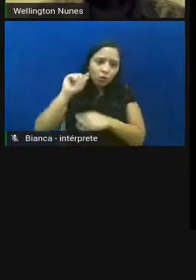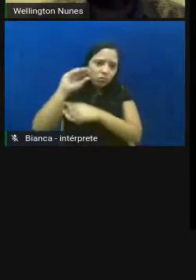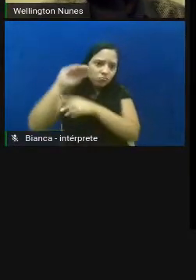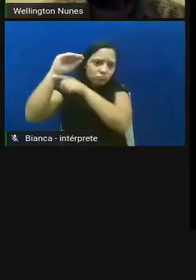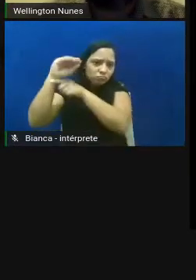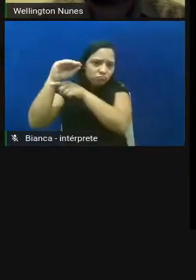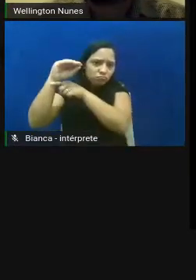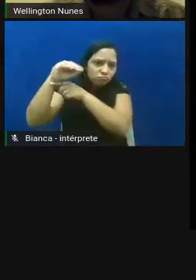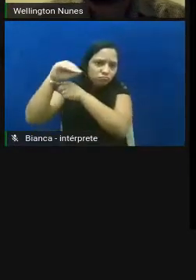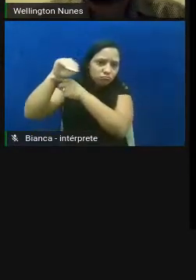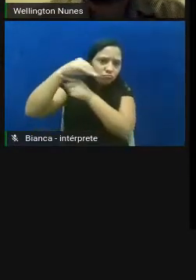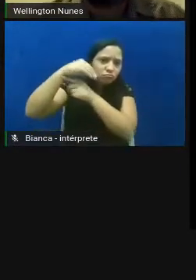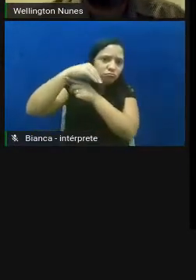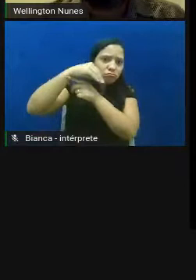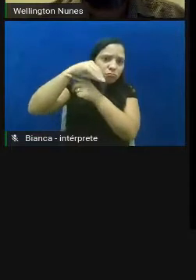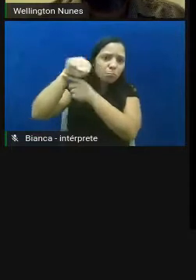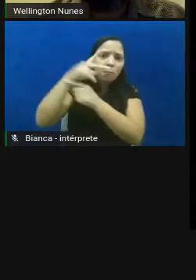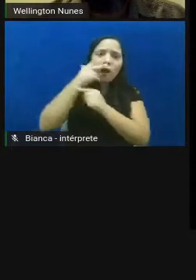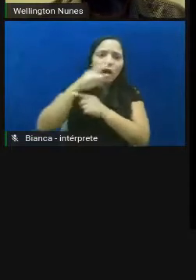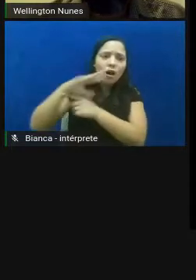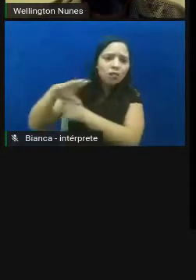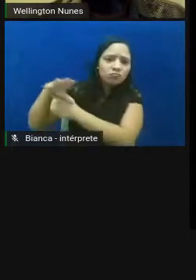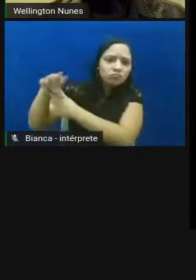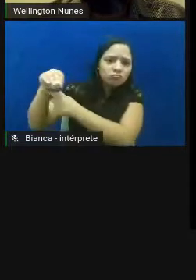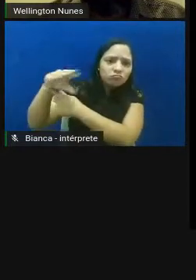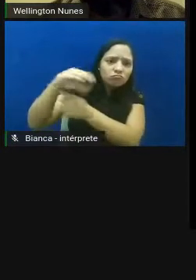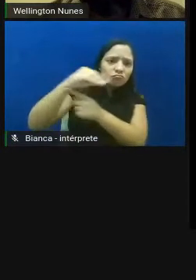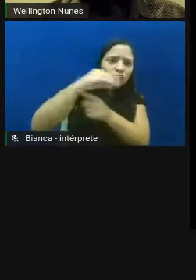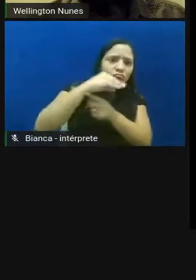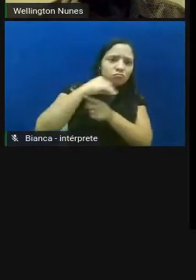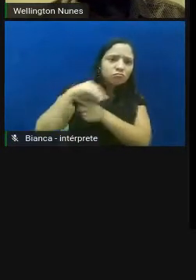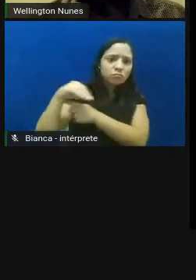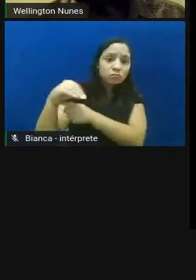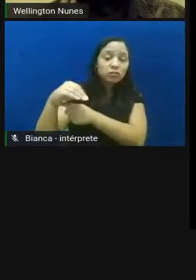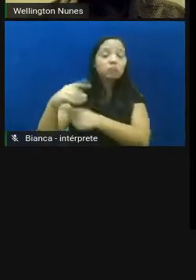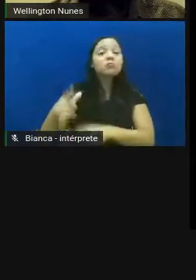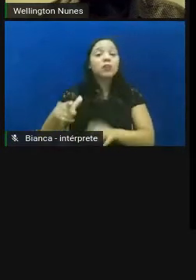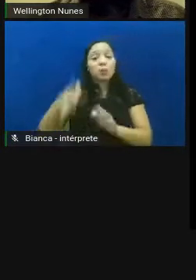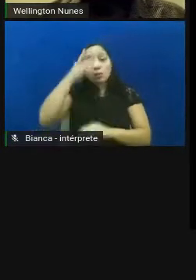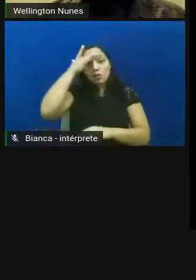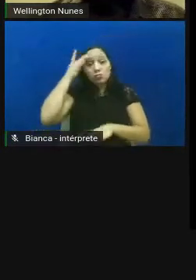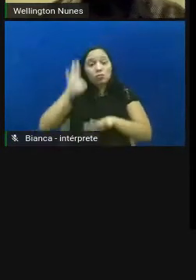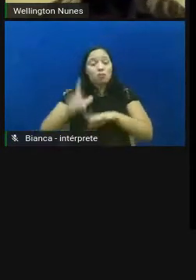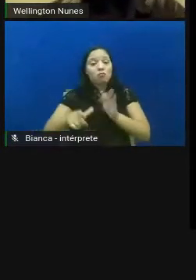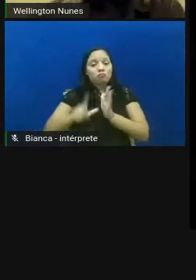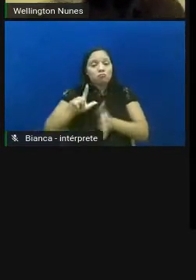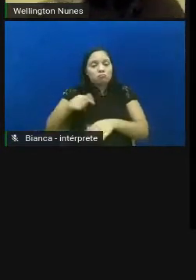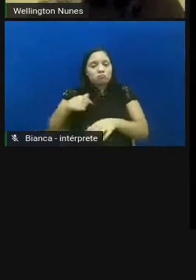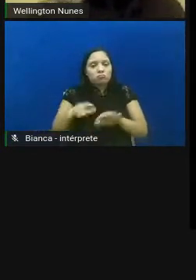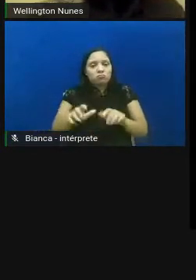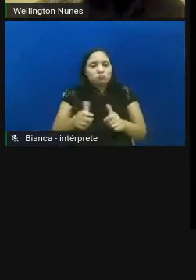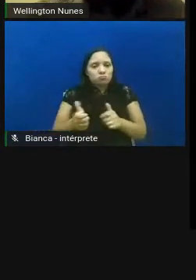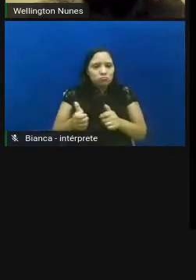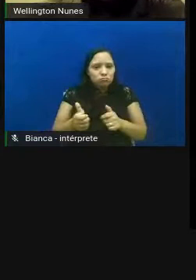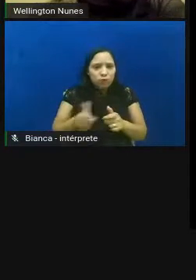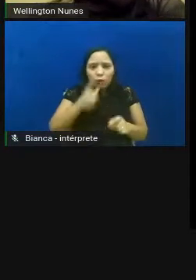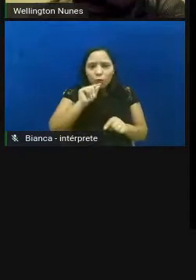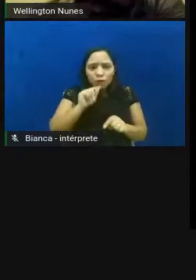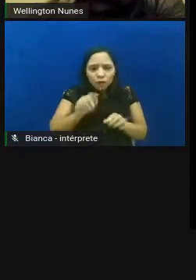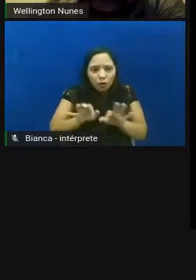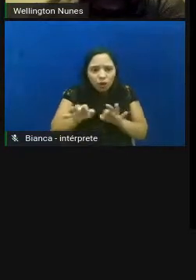mas ela gira acompanhando o operador. Onde ele for, ela vai medindo ângulos e